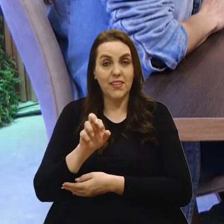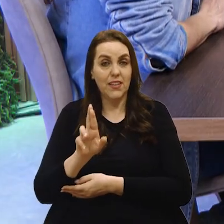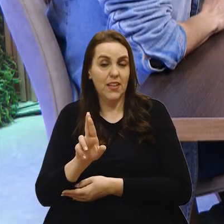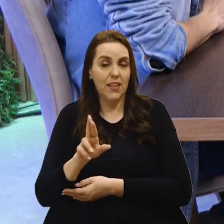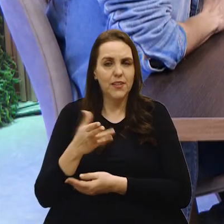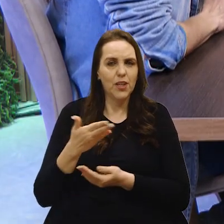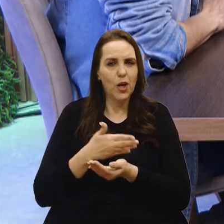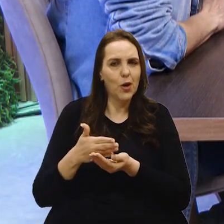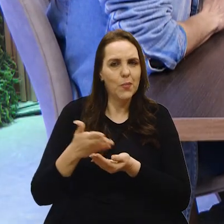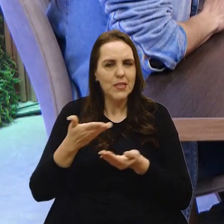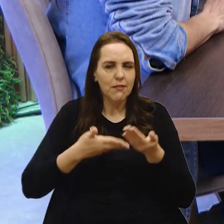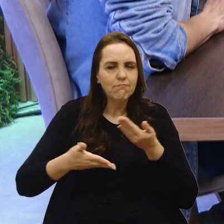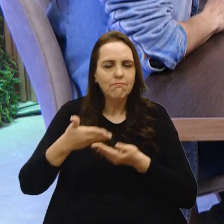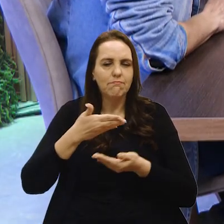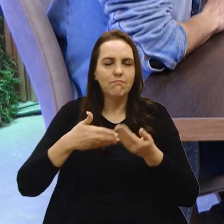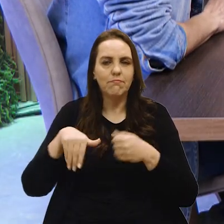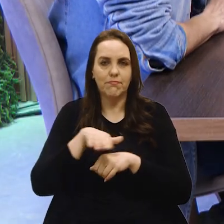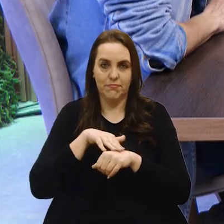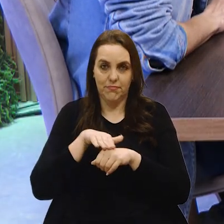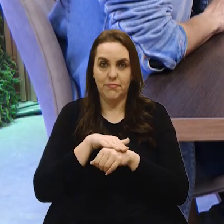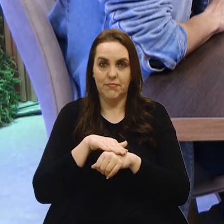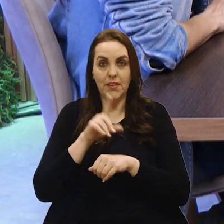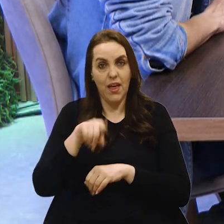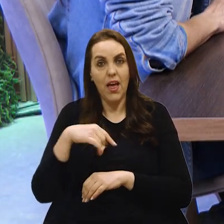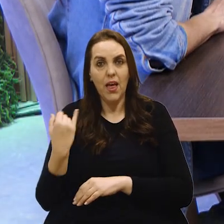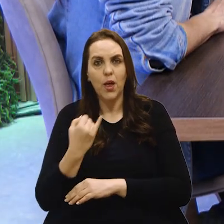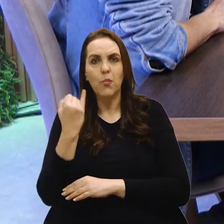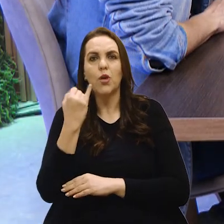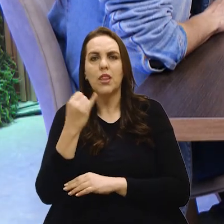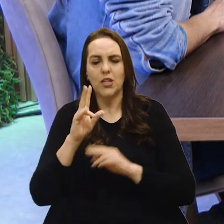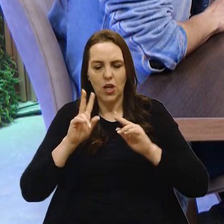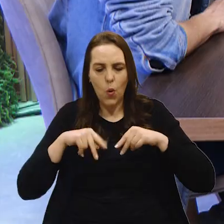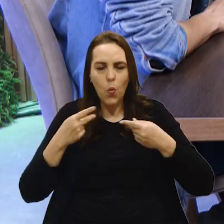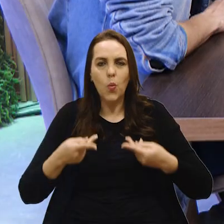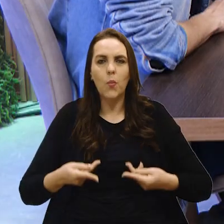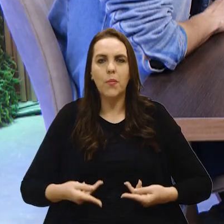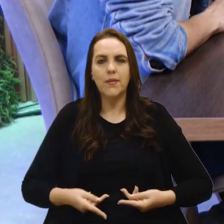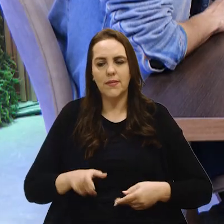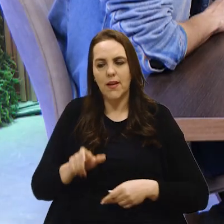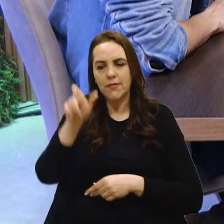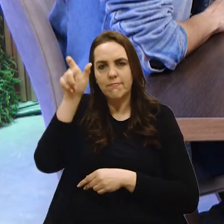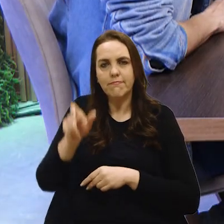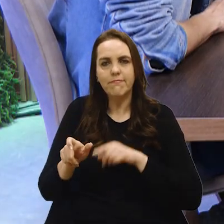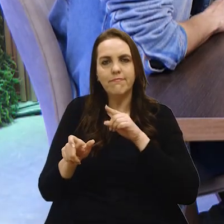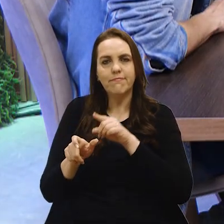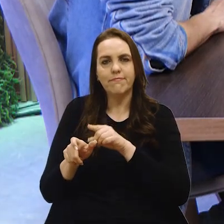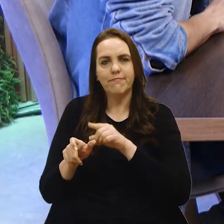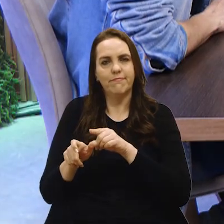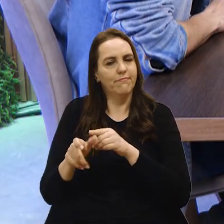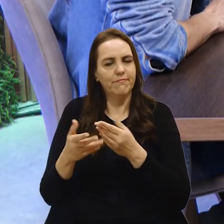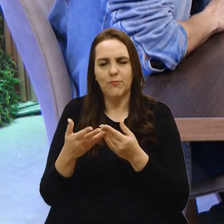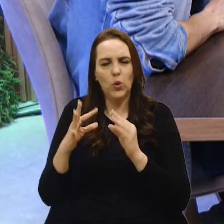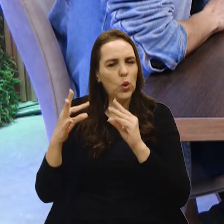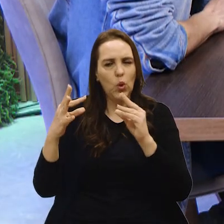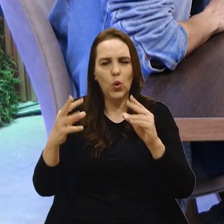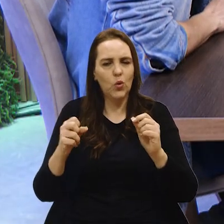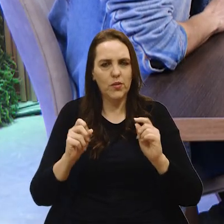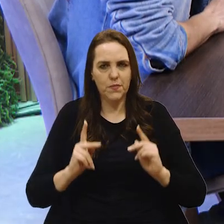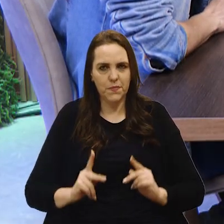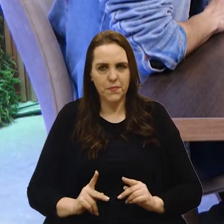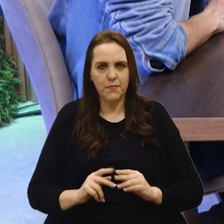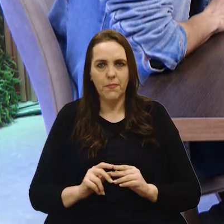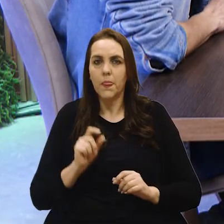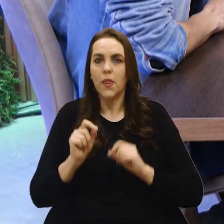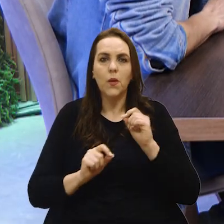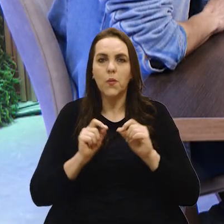nessa conversa porque tu vê como é importante, né, a gente humanizar as pessoas, né? Quando a gente humaniza as pessoas, porque o